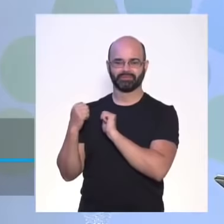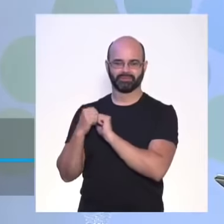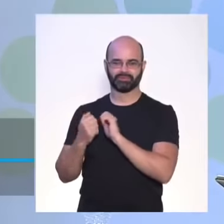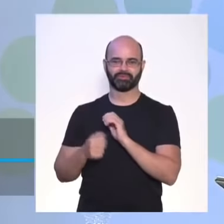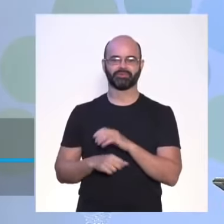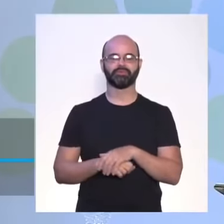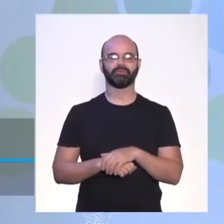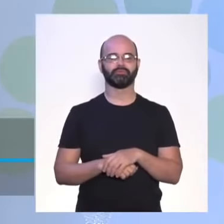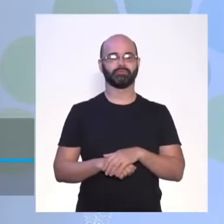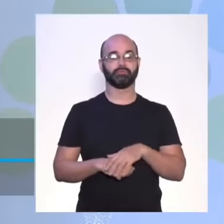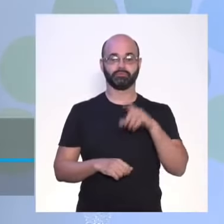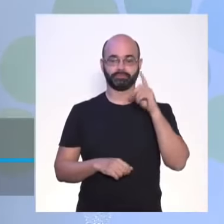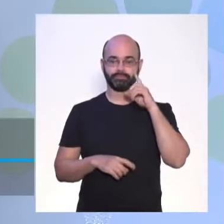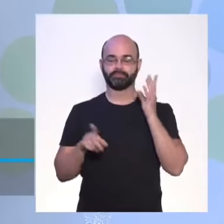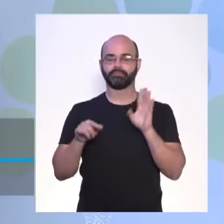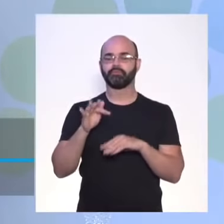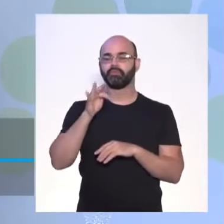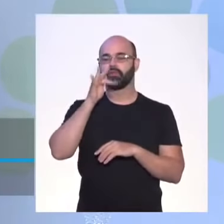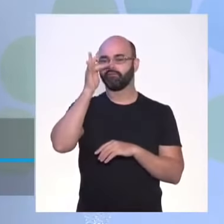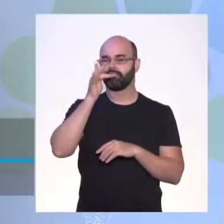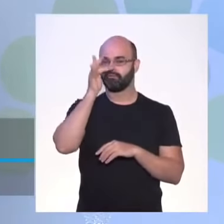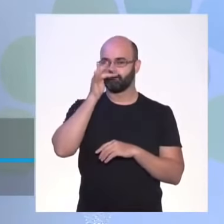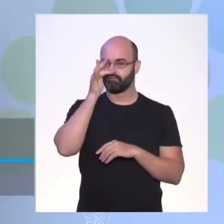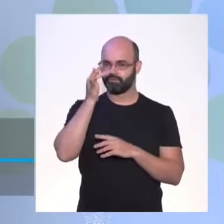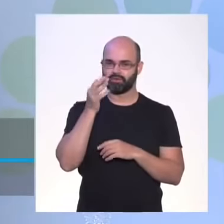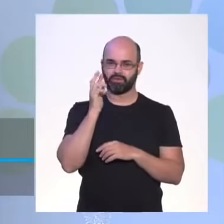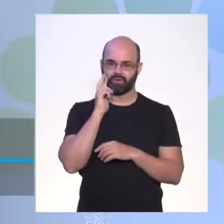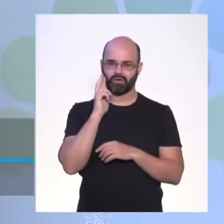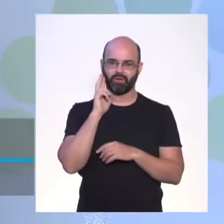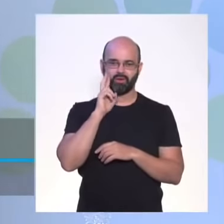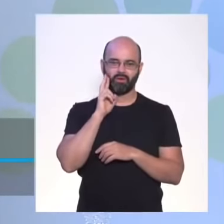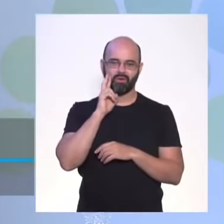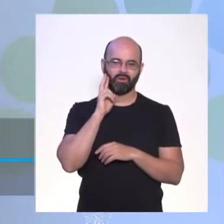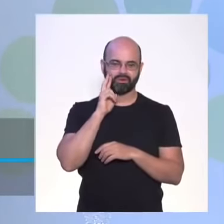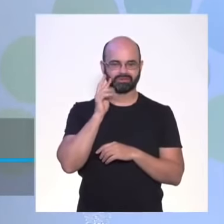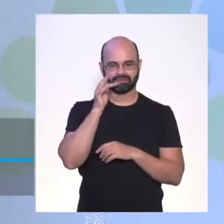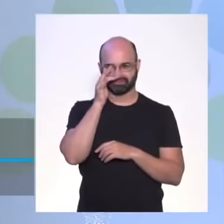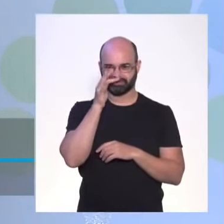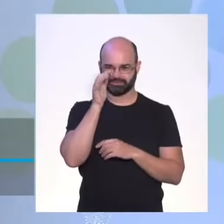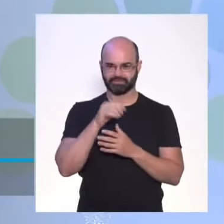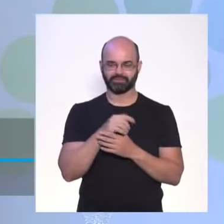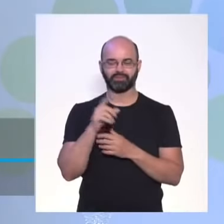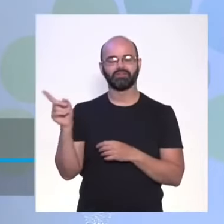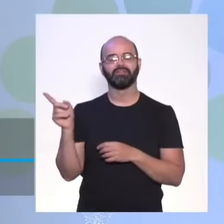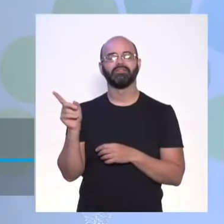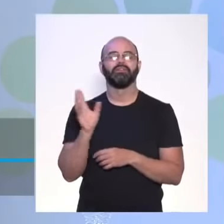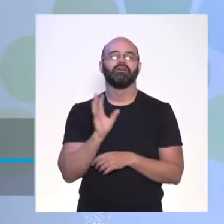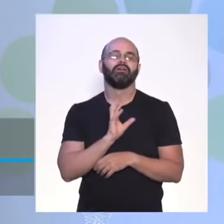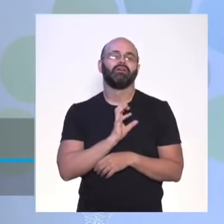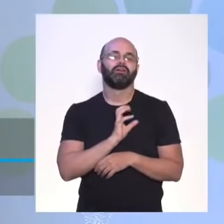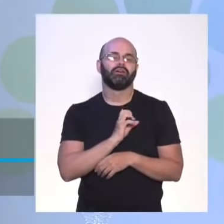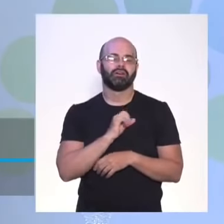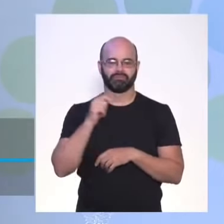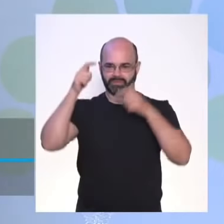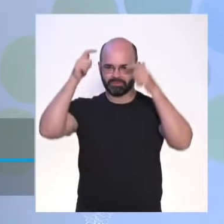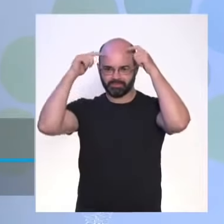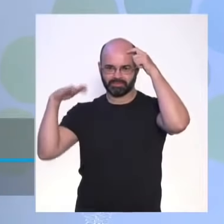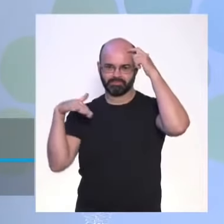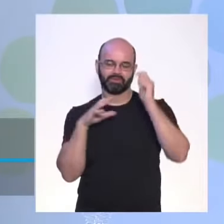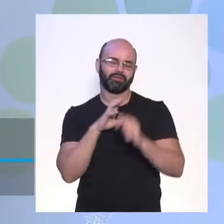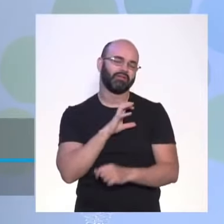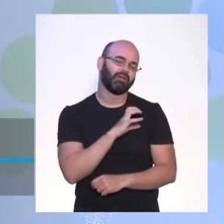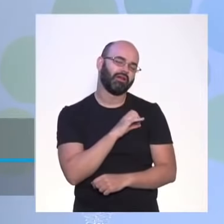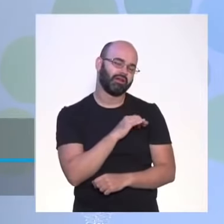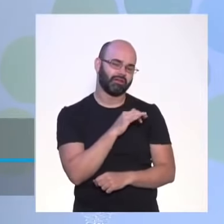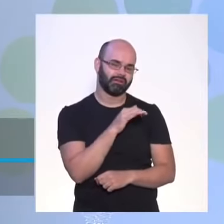Rosa super importante foco aí na roda Rosa importantíssimo a rosa é o objeto de amor do Pequeno Príncipe mas ela tem